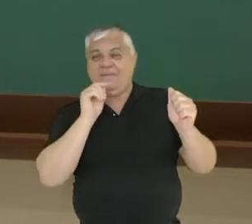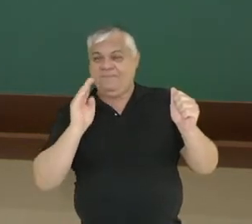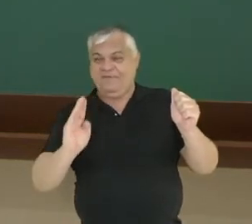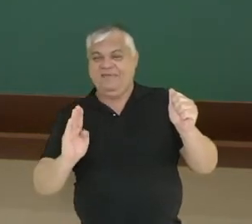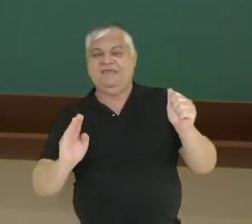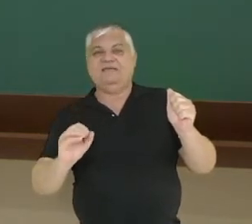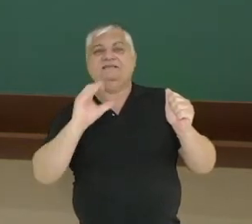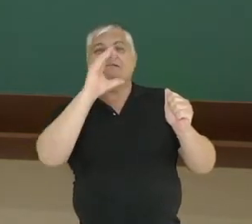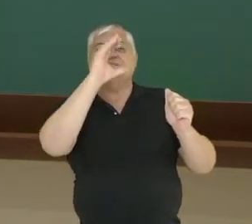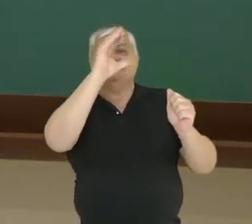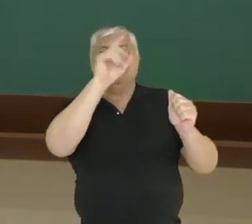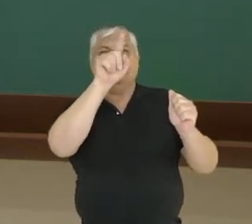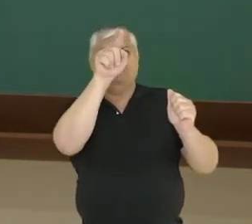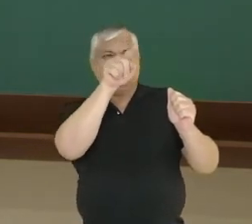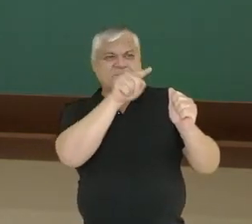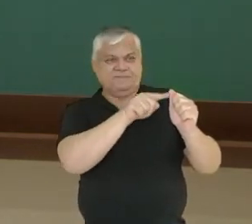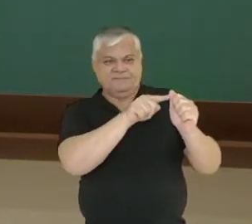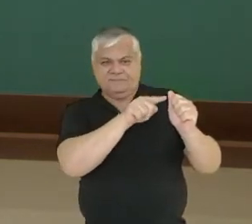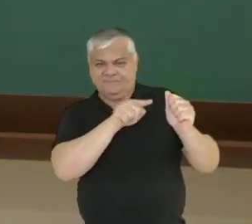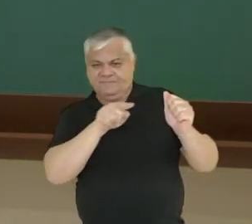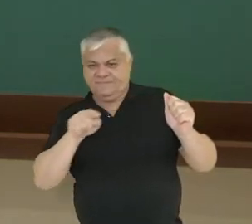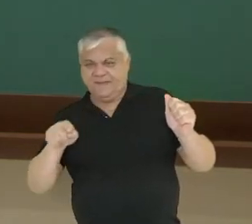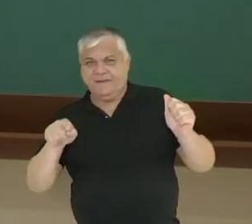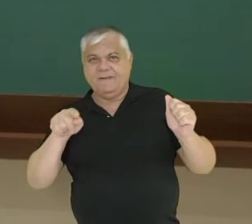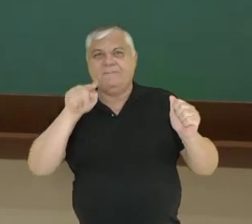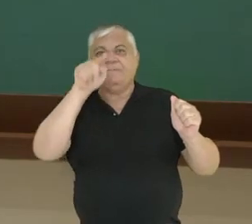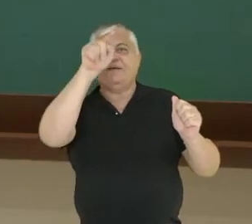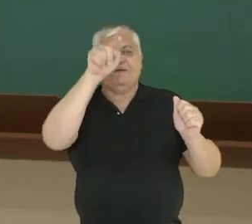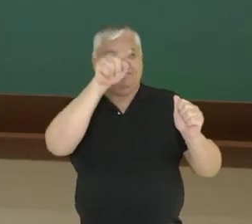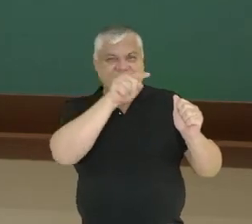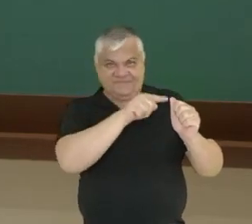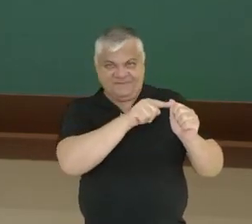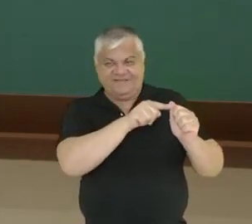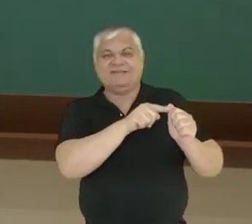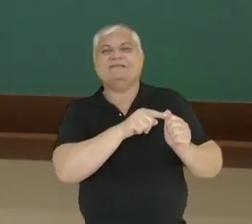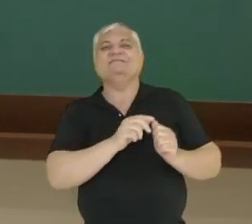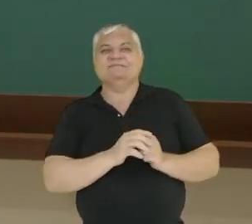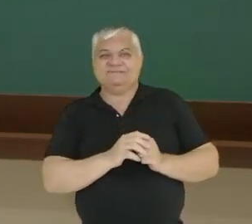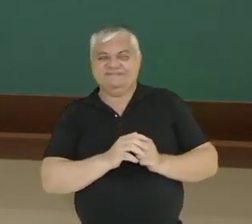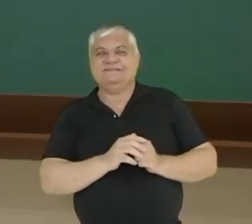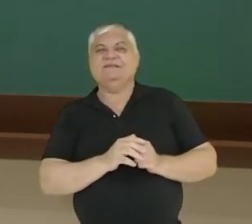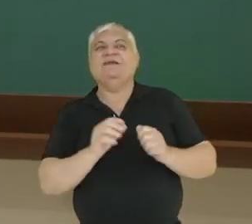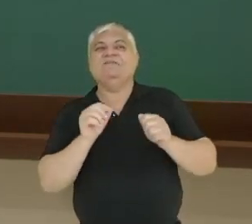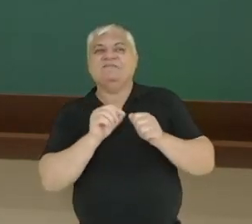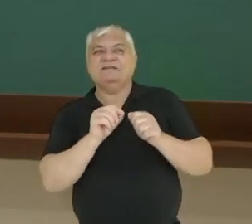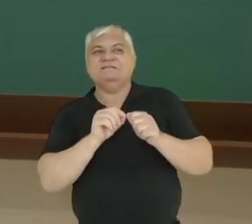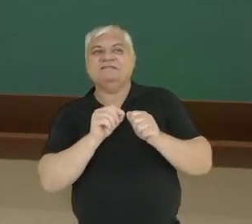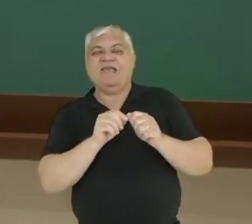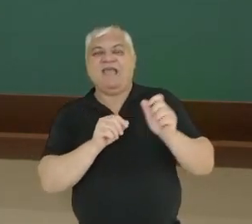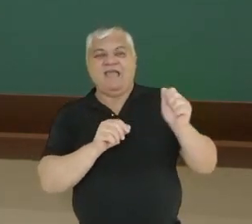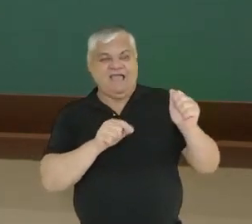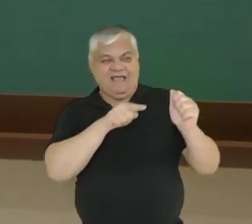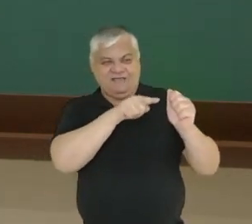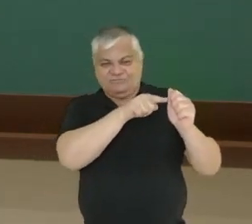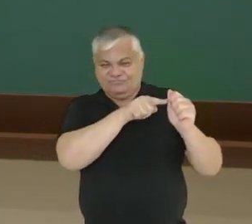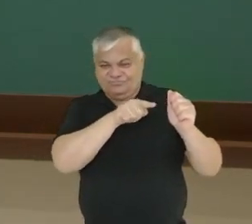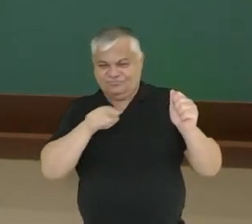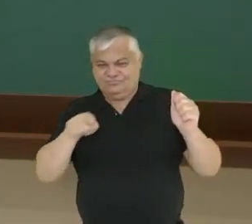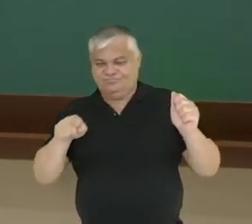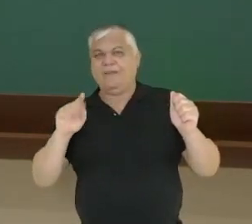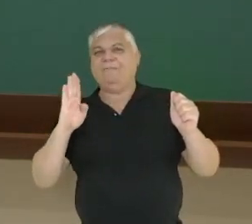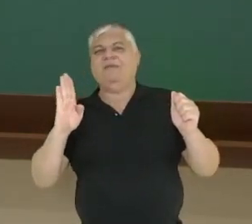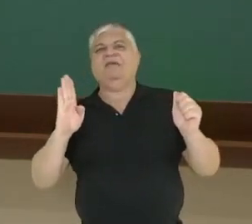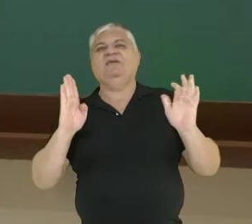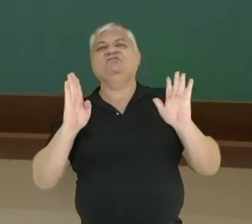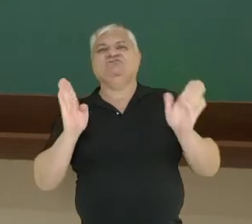A, B e C, tá? Vocês vão traçar esses ladinhos. O lado AB, ele já